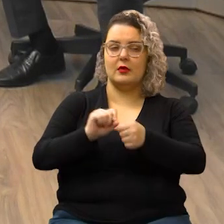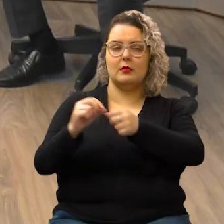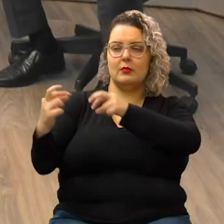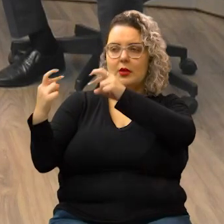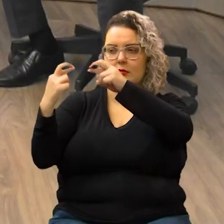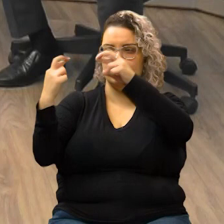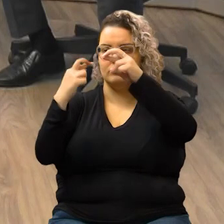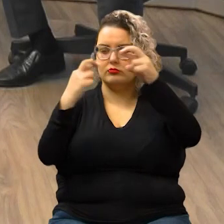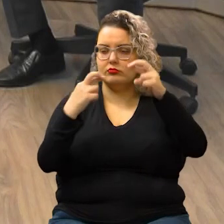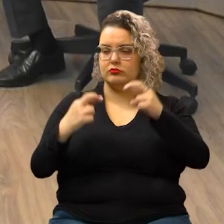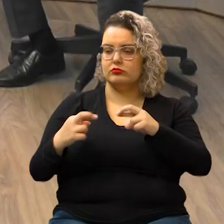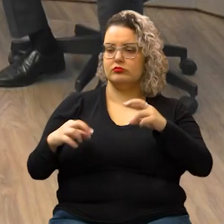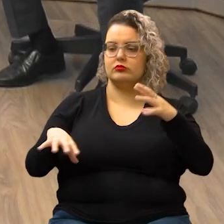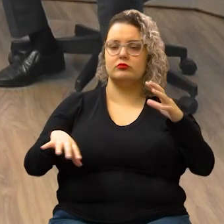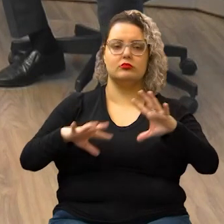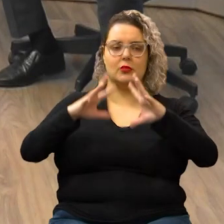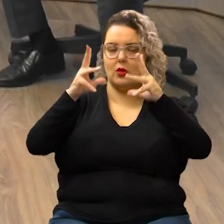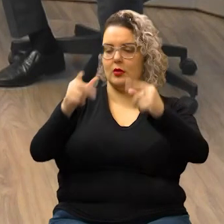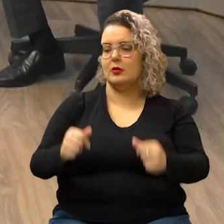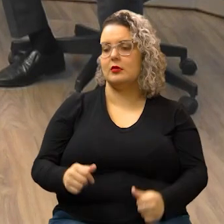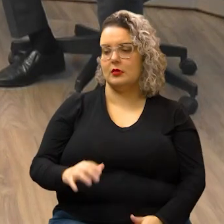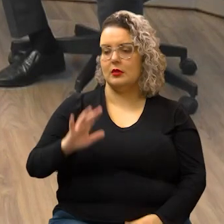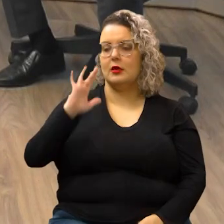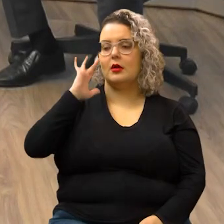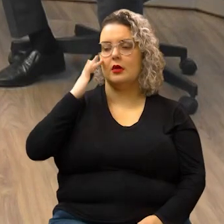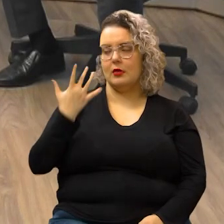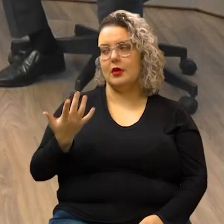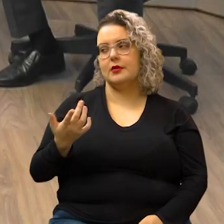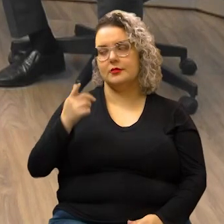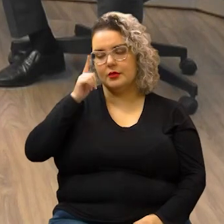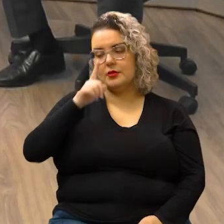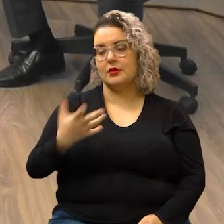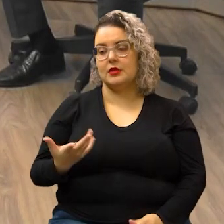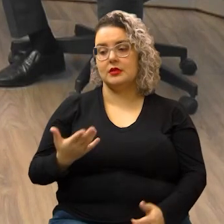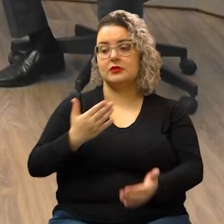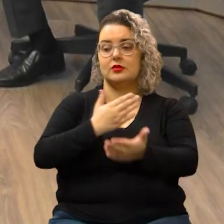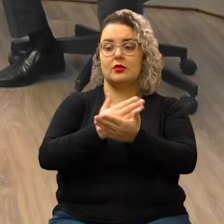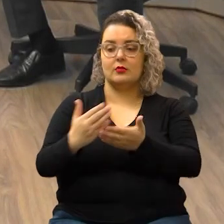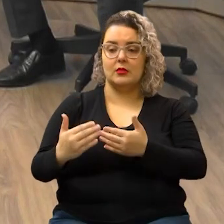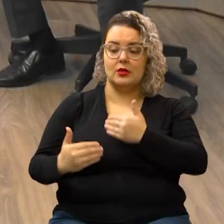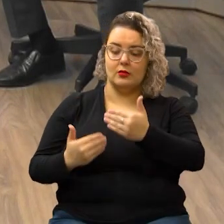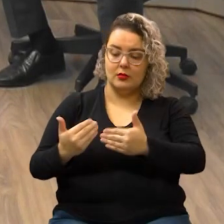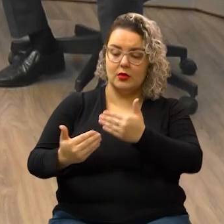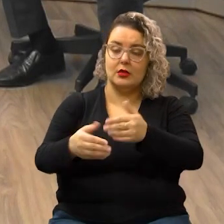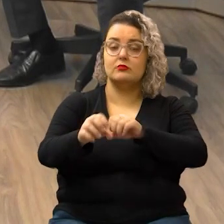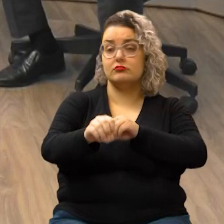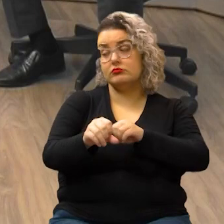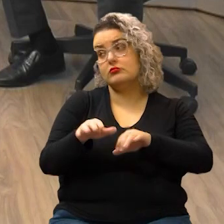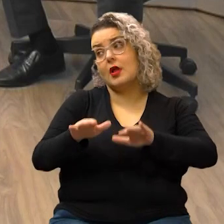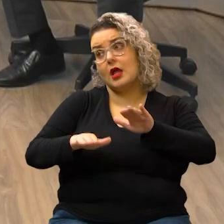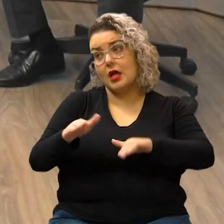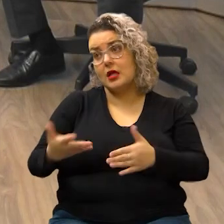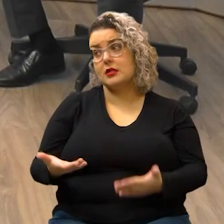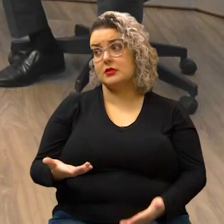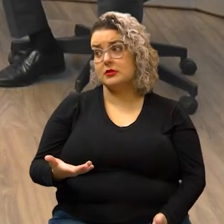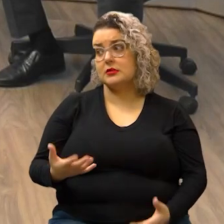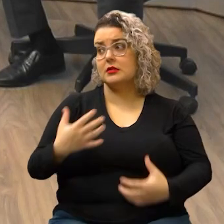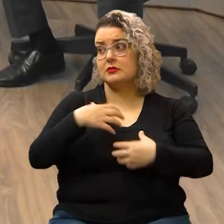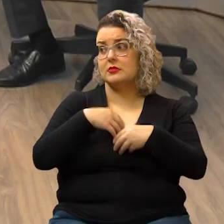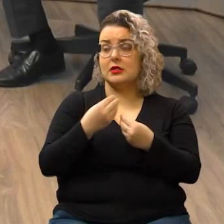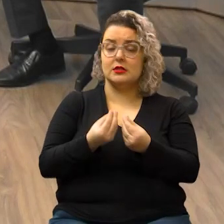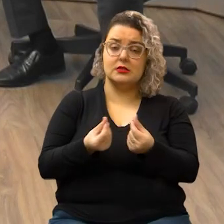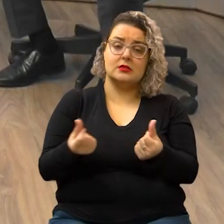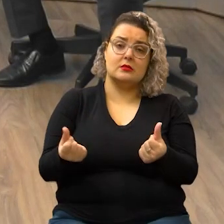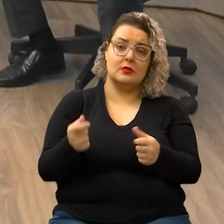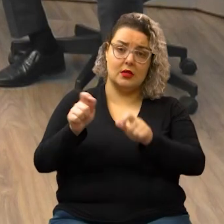inspeção aleatória, acho que nós vamos pegar. E se começar junto com o processo de educação, talvez a gente vá sensibilizar as